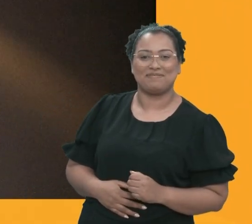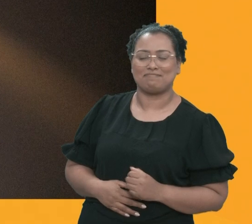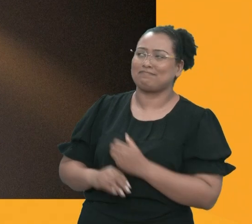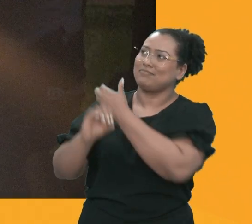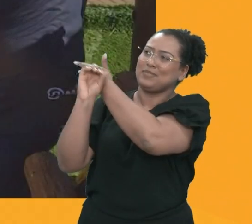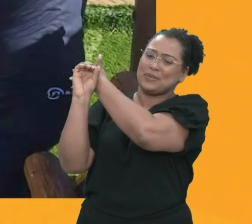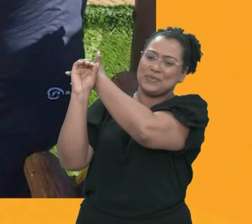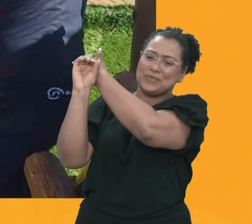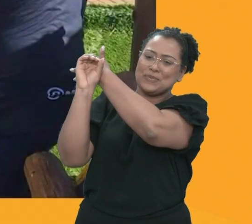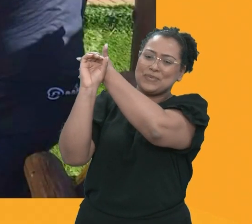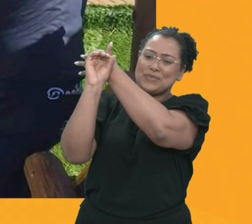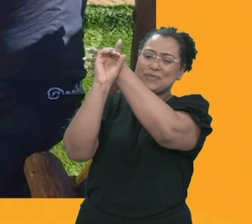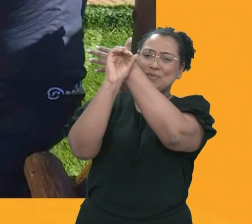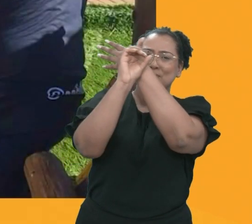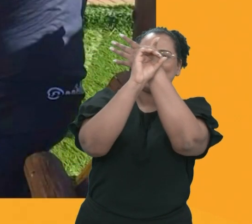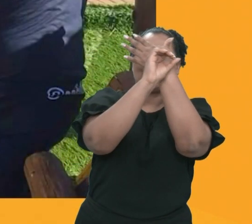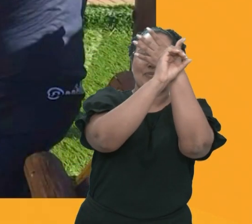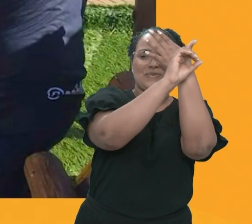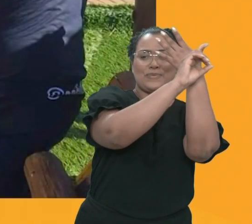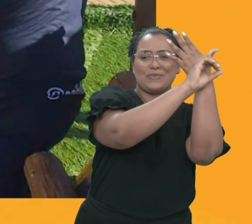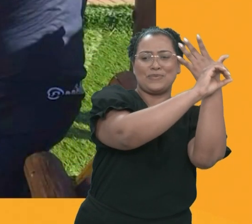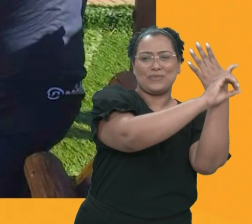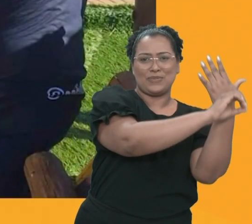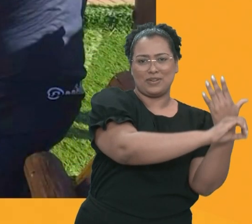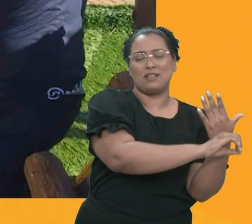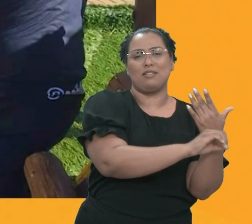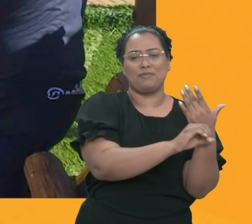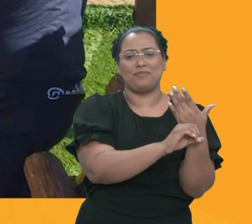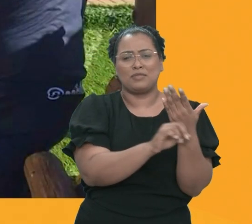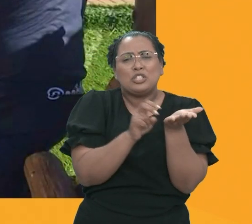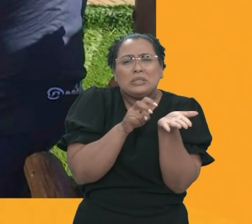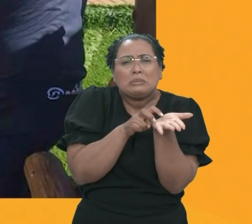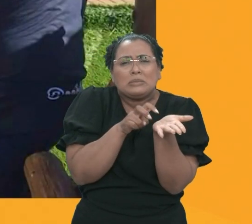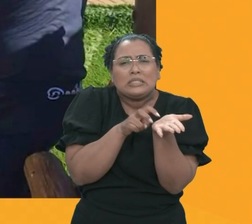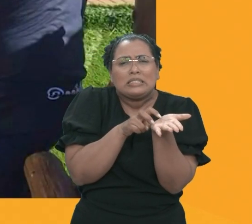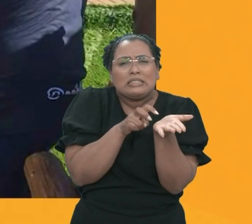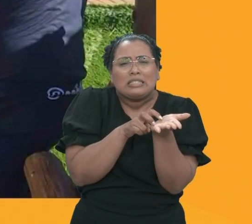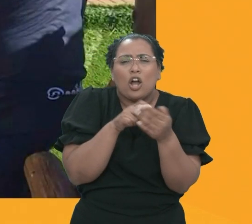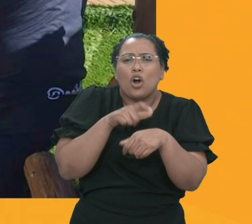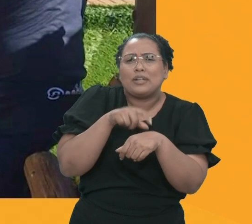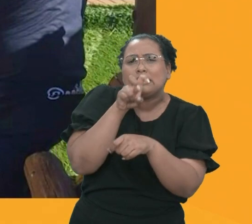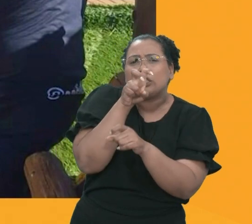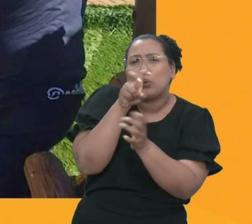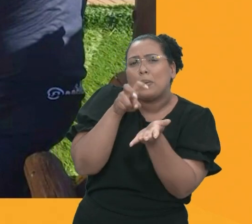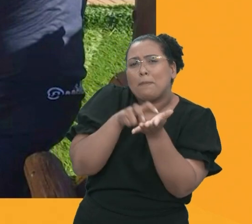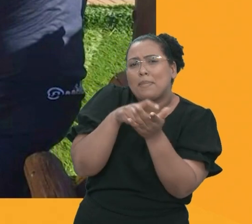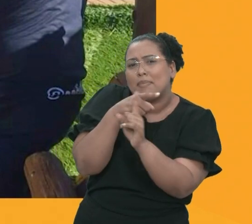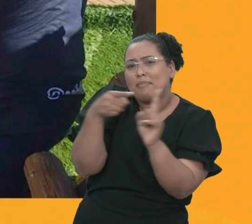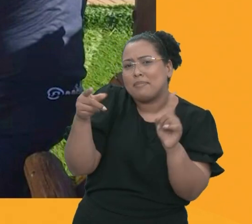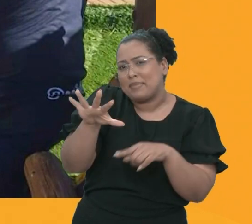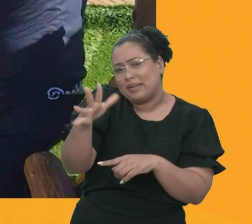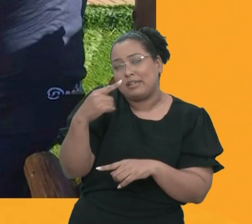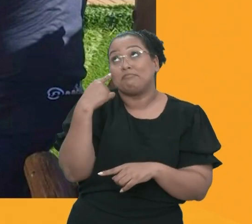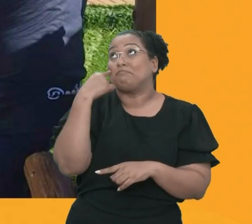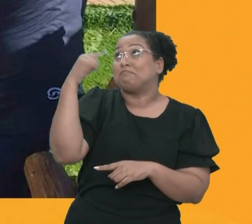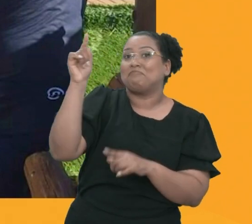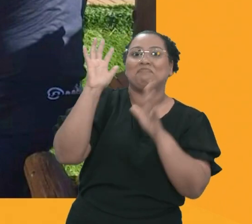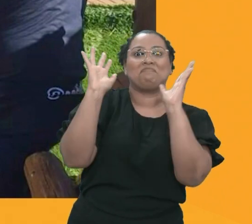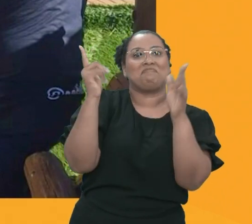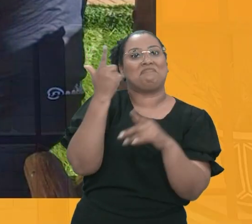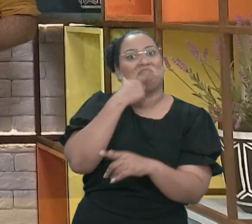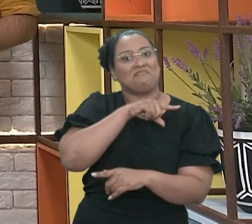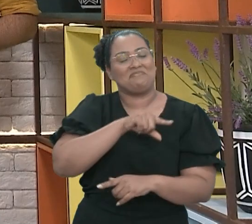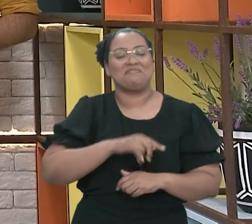visível, né, então ali na região leste de Goiás, pouco antes do amanhecer, por volta das 5h30 da manhã. Muito